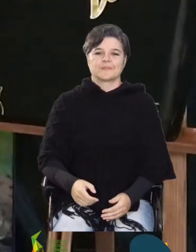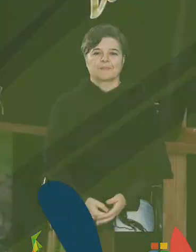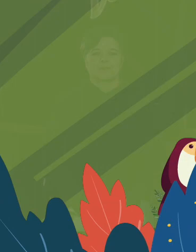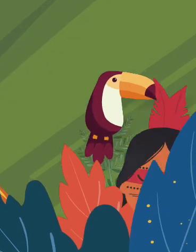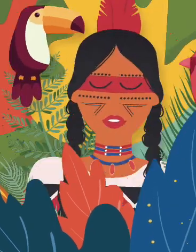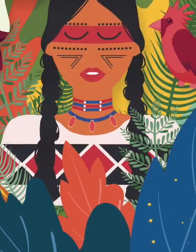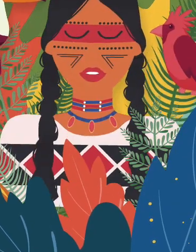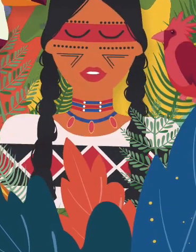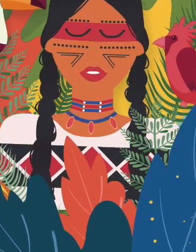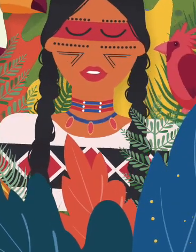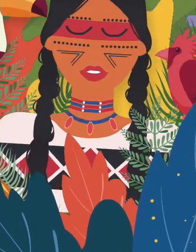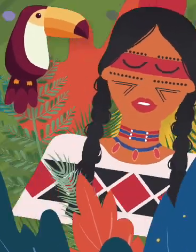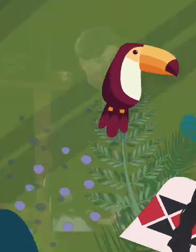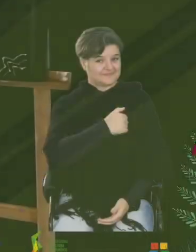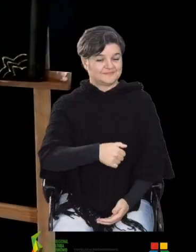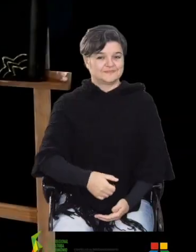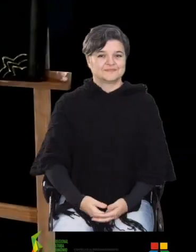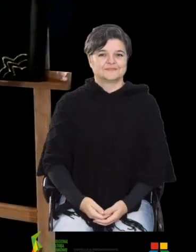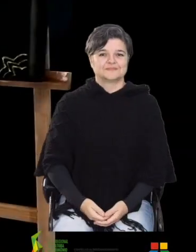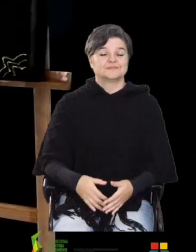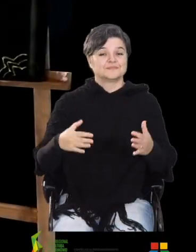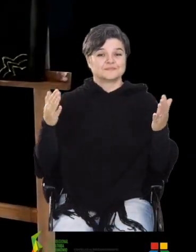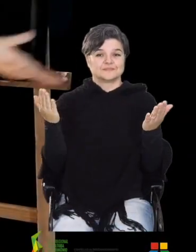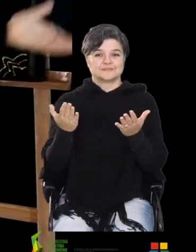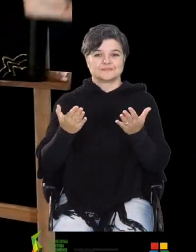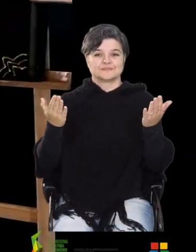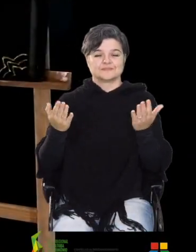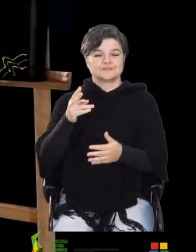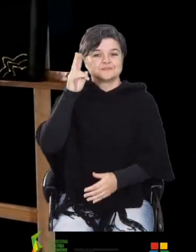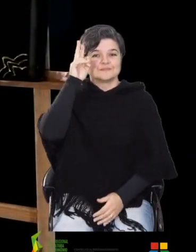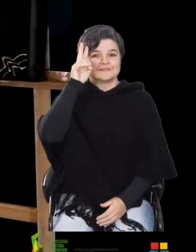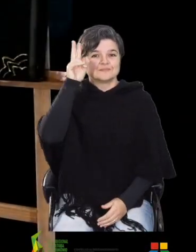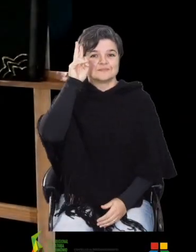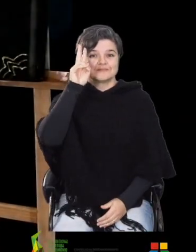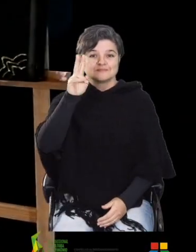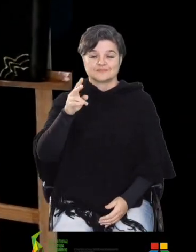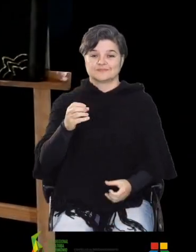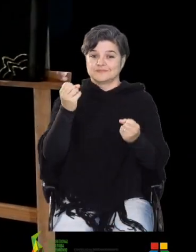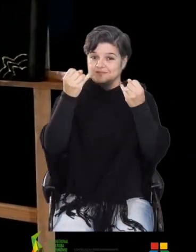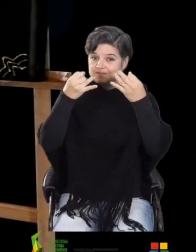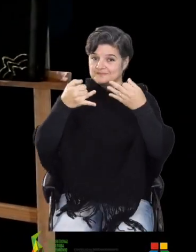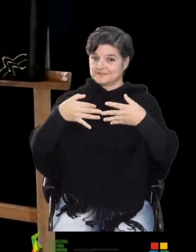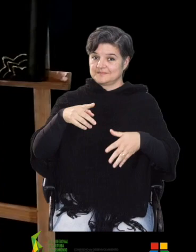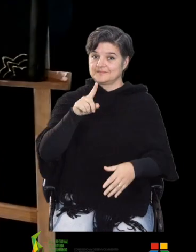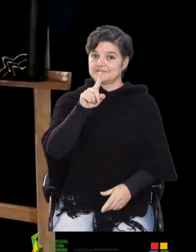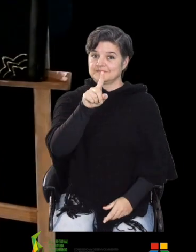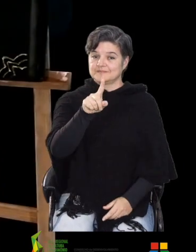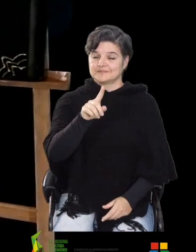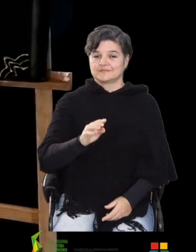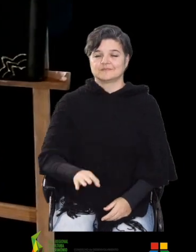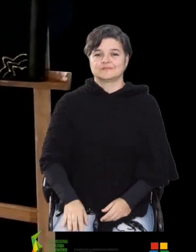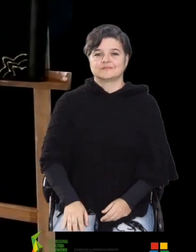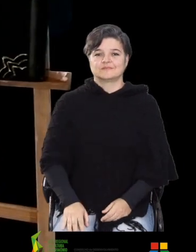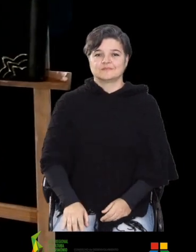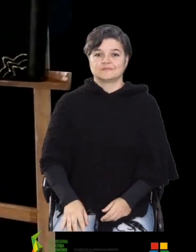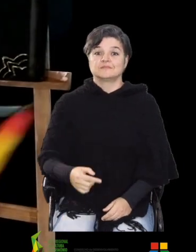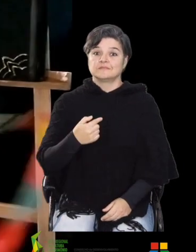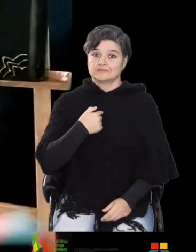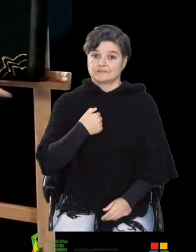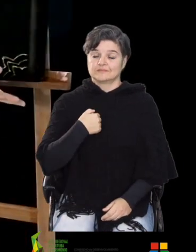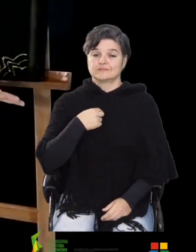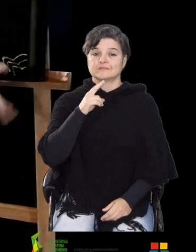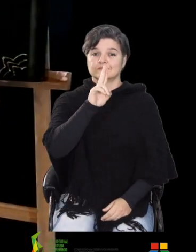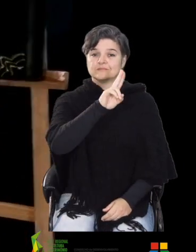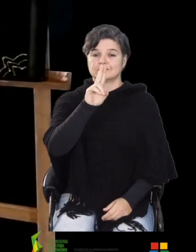oi hoje uma história eu vou contar mas antes preciso me apresentar